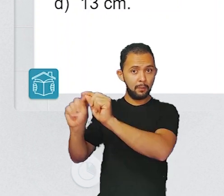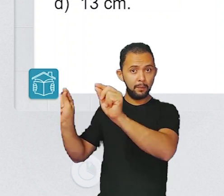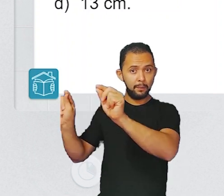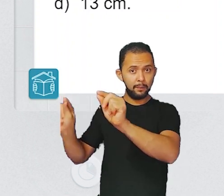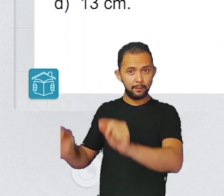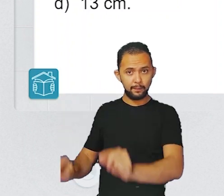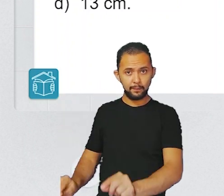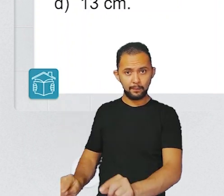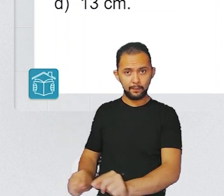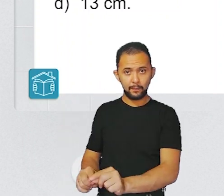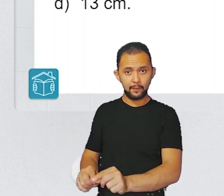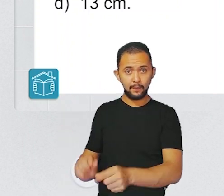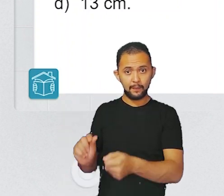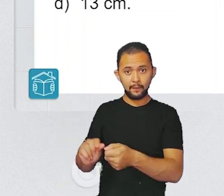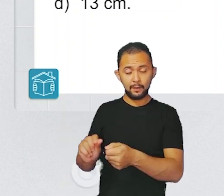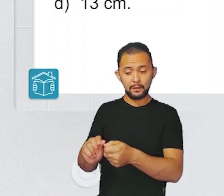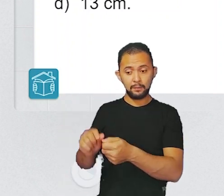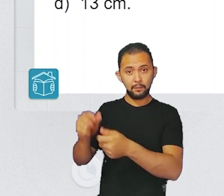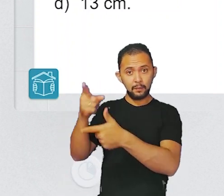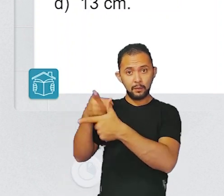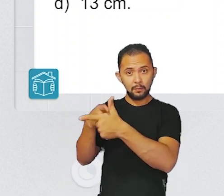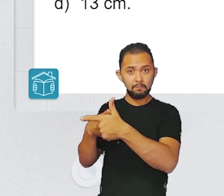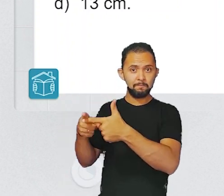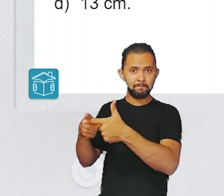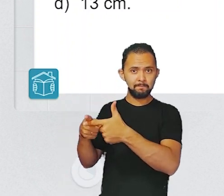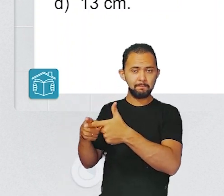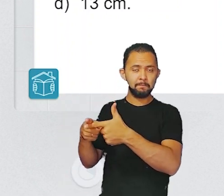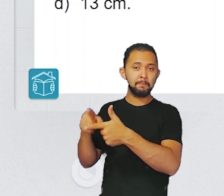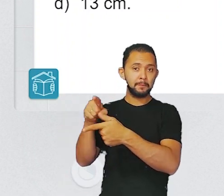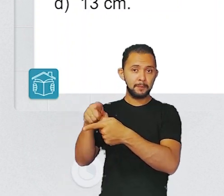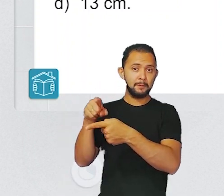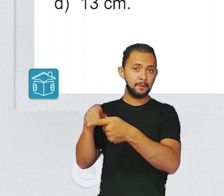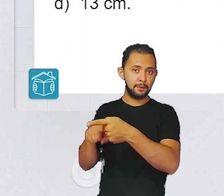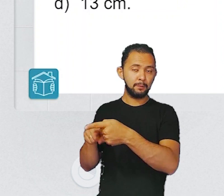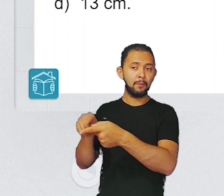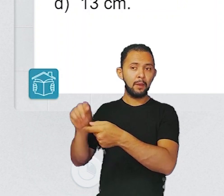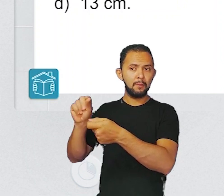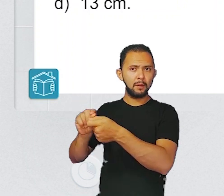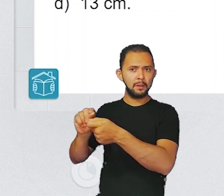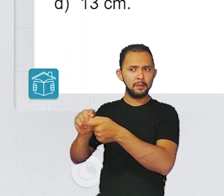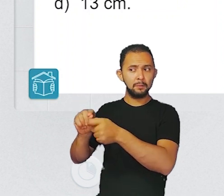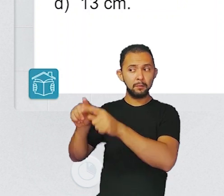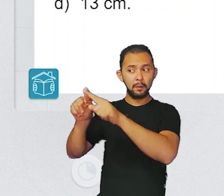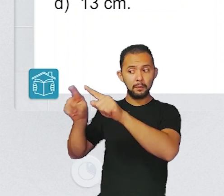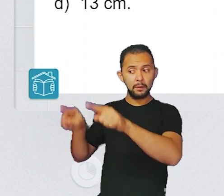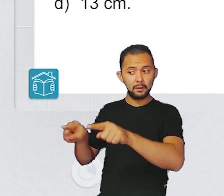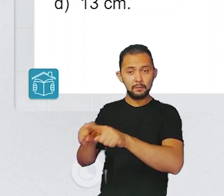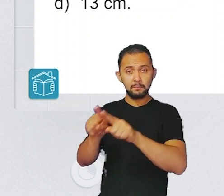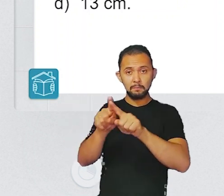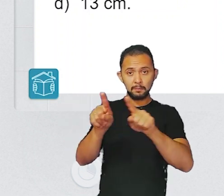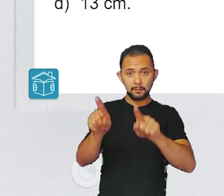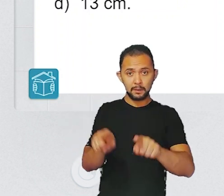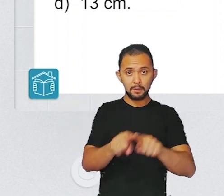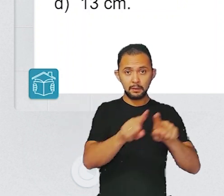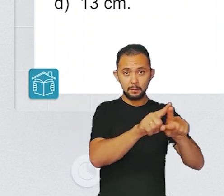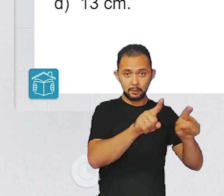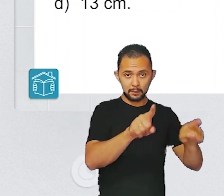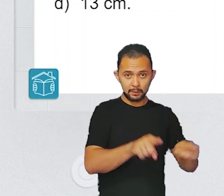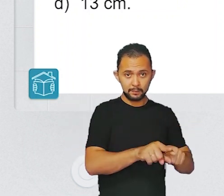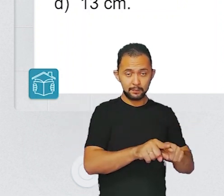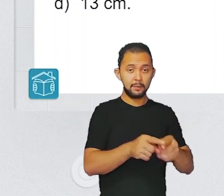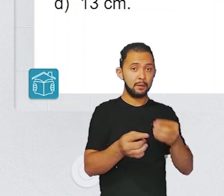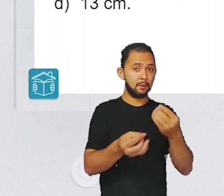gente está dividindo essa folha retangular em vários pedacinhos de cartões que tem a mesma medida. Só que é o